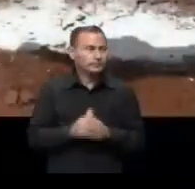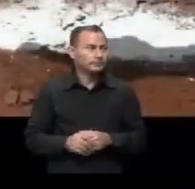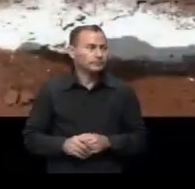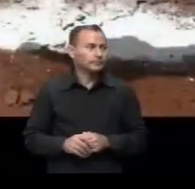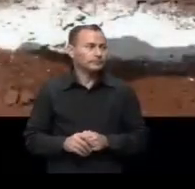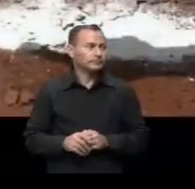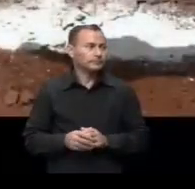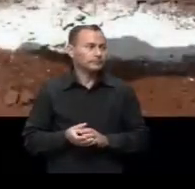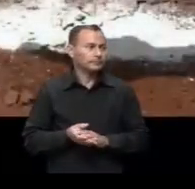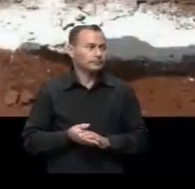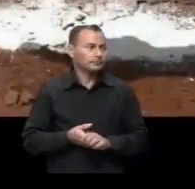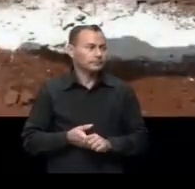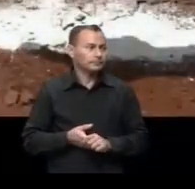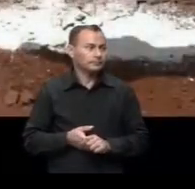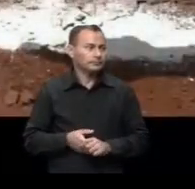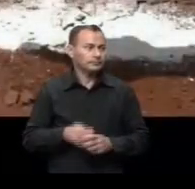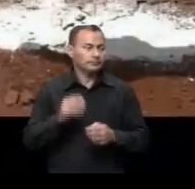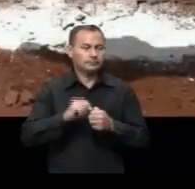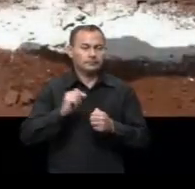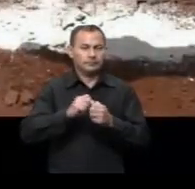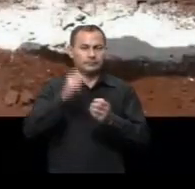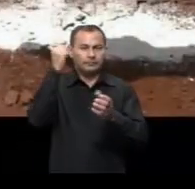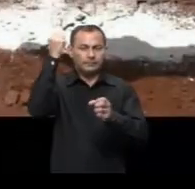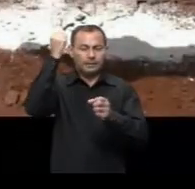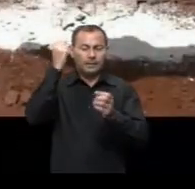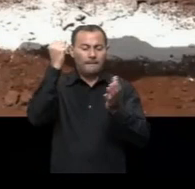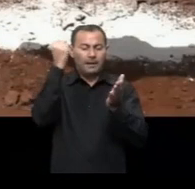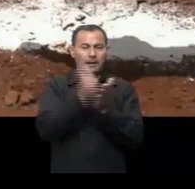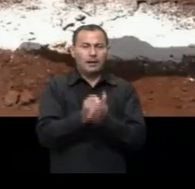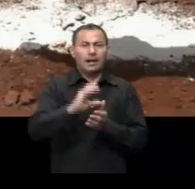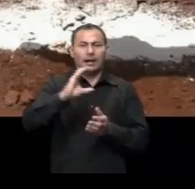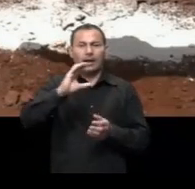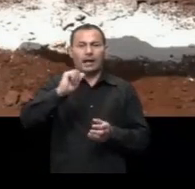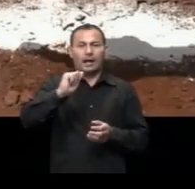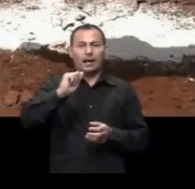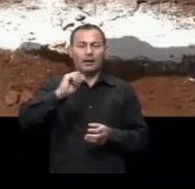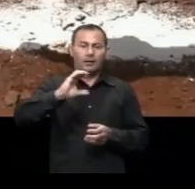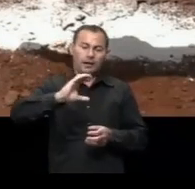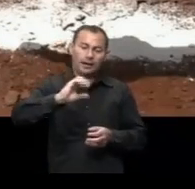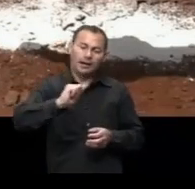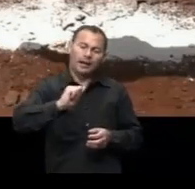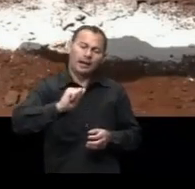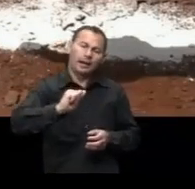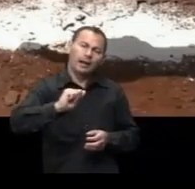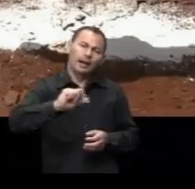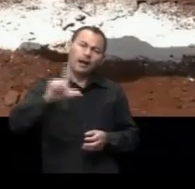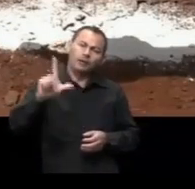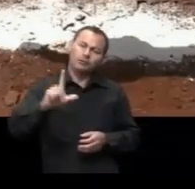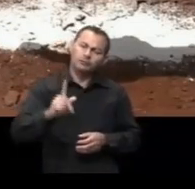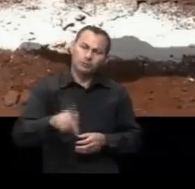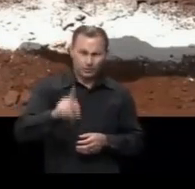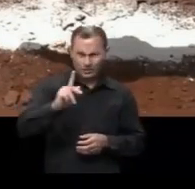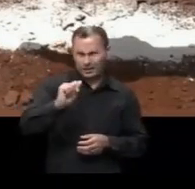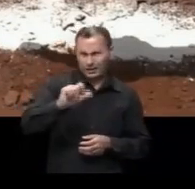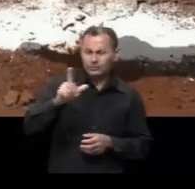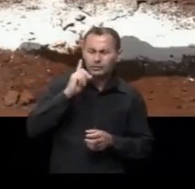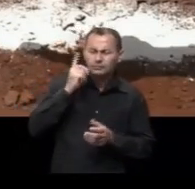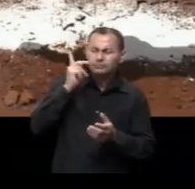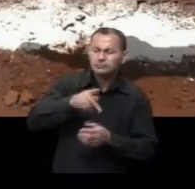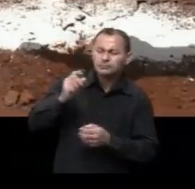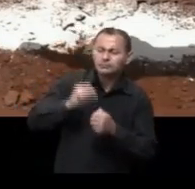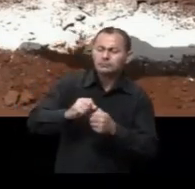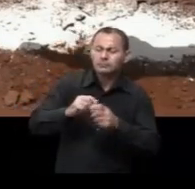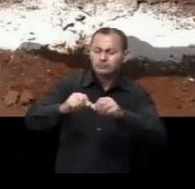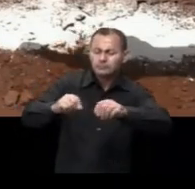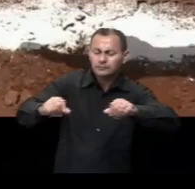fez a marcação com cal da obra. Aí eu te pergunto assim, professor, então essa marcação com